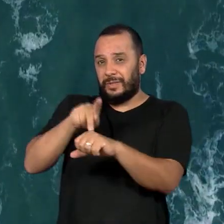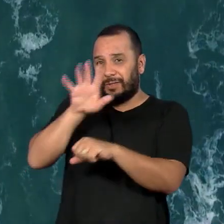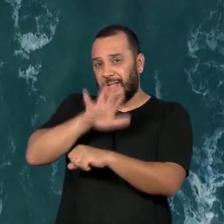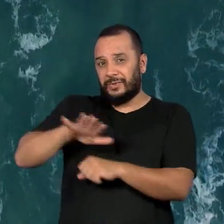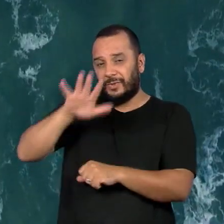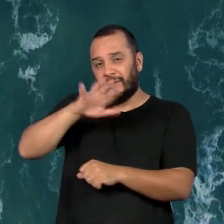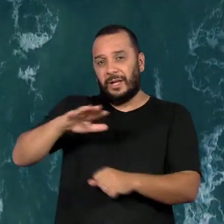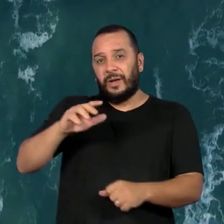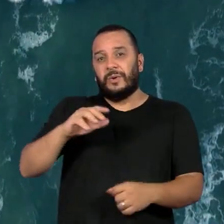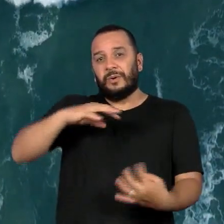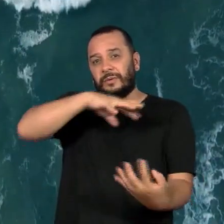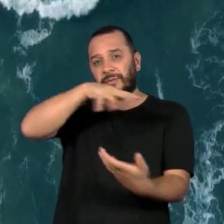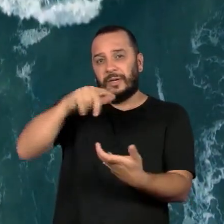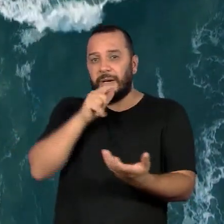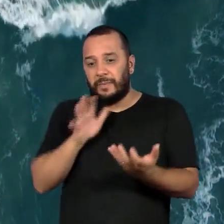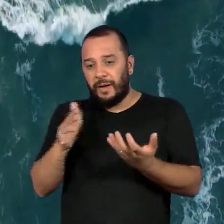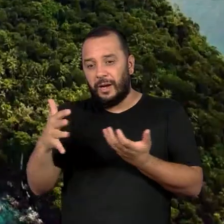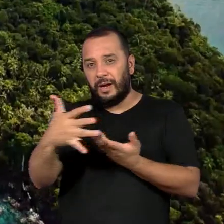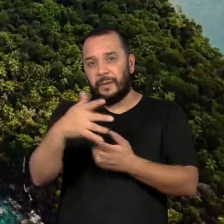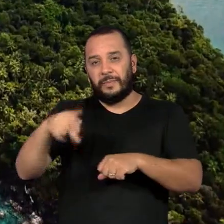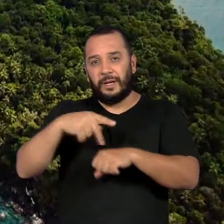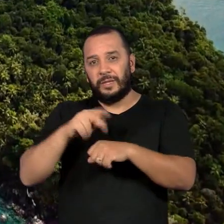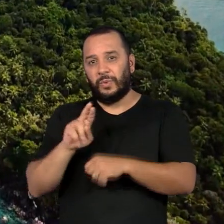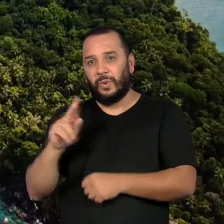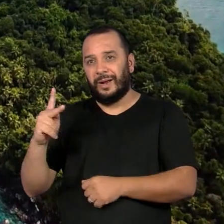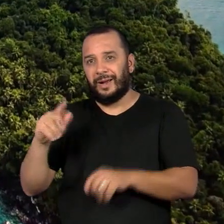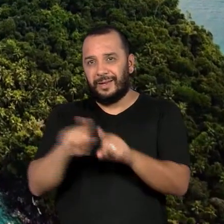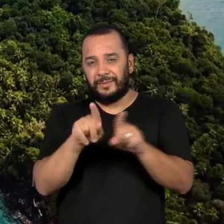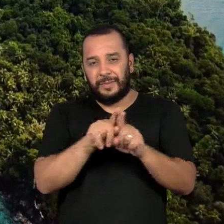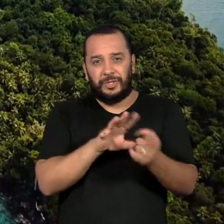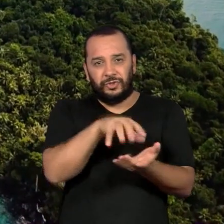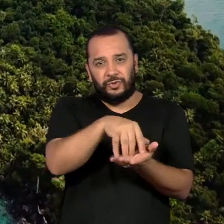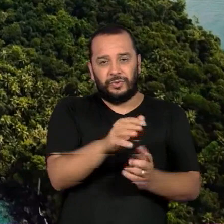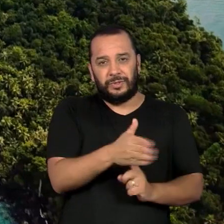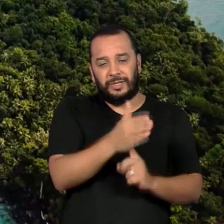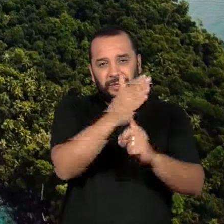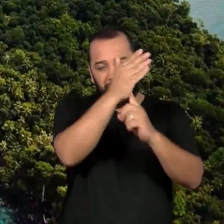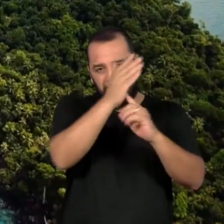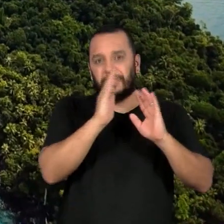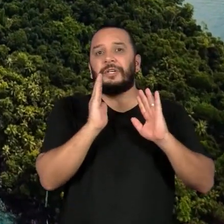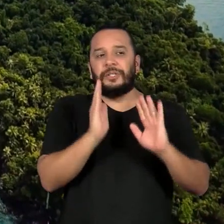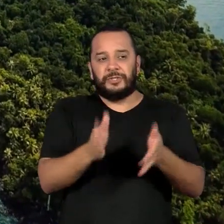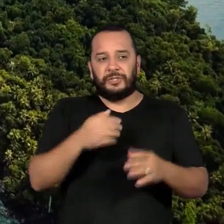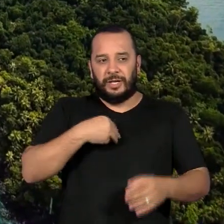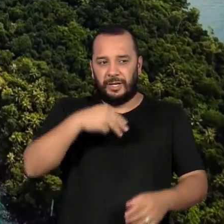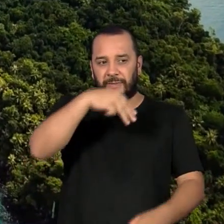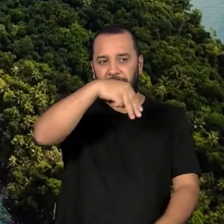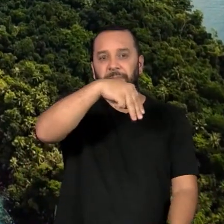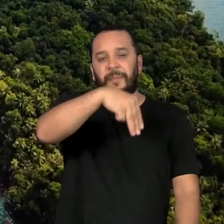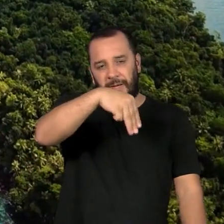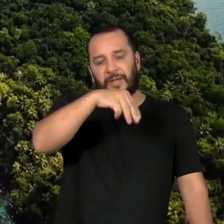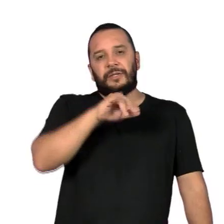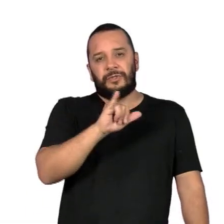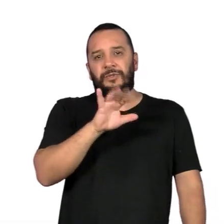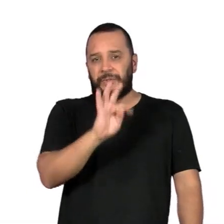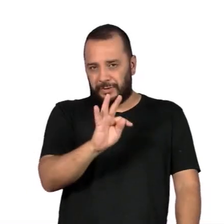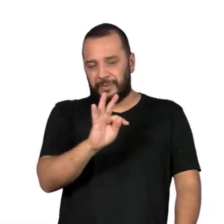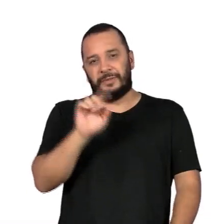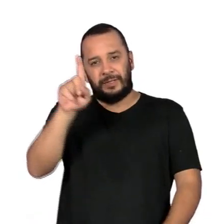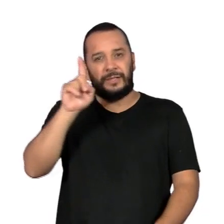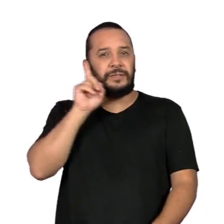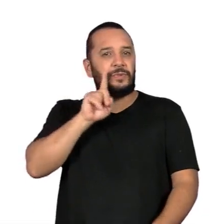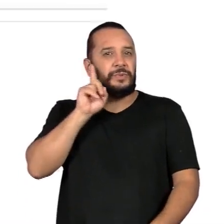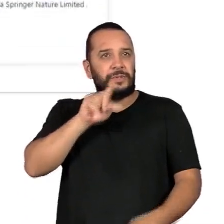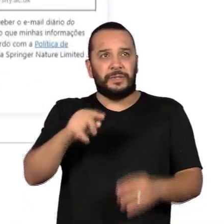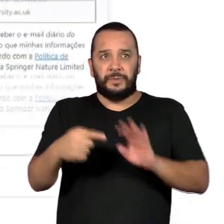de Oceanografia do Reino Unido e do Instituto de Tecnologia de Massachusetts, nos Estados Unidos, publicado